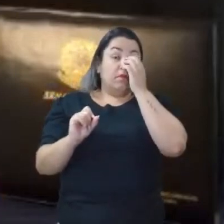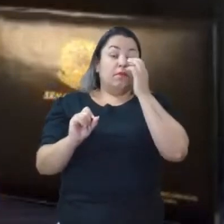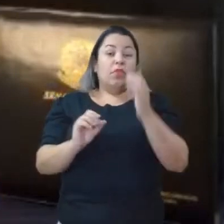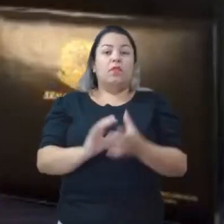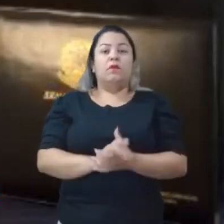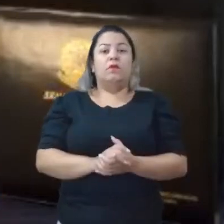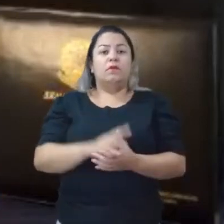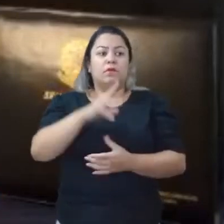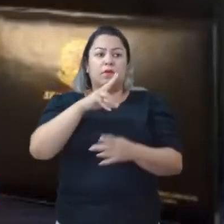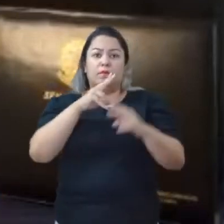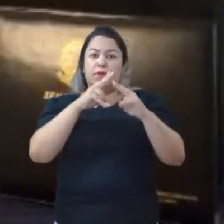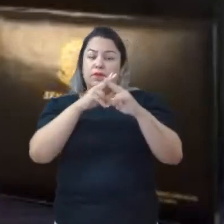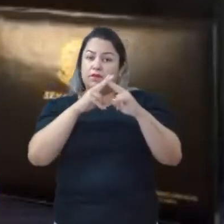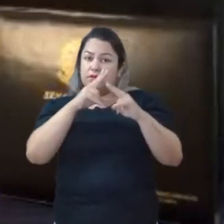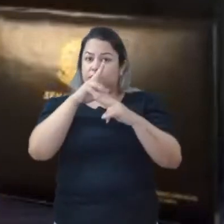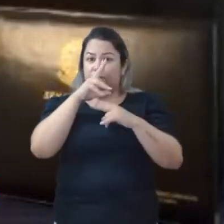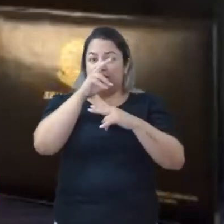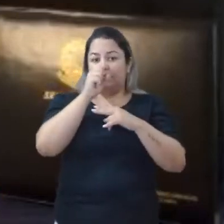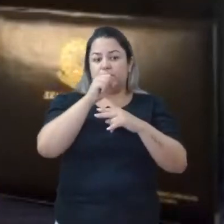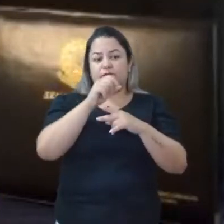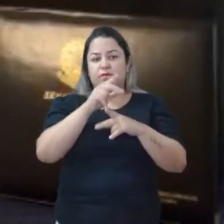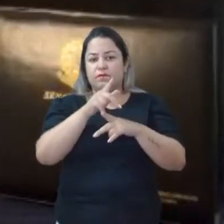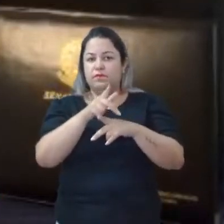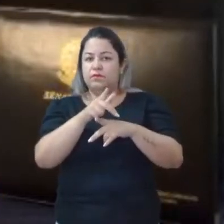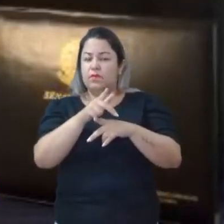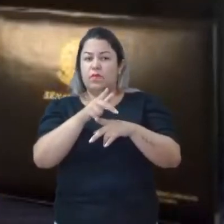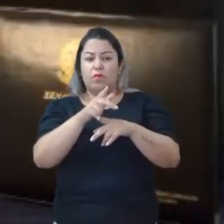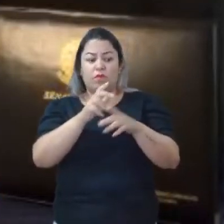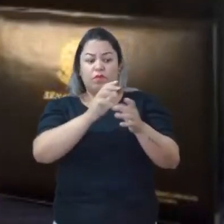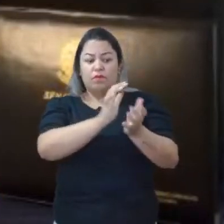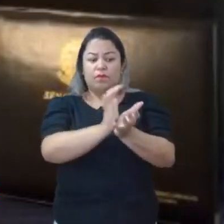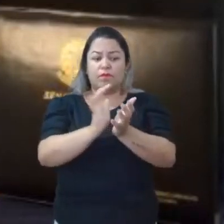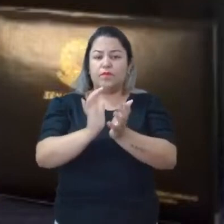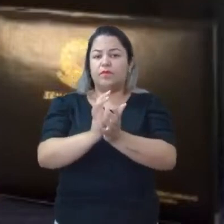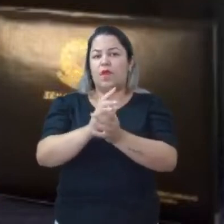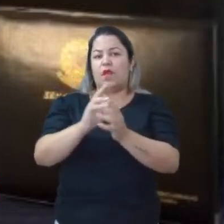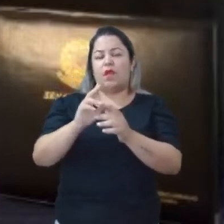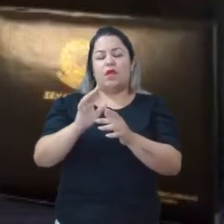das Forças Armadas em alguns lugares, né, para reforçar